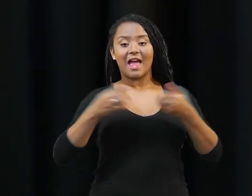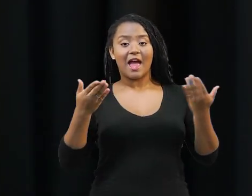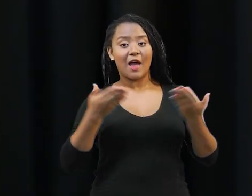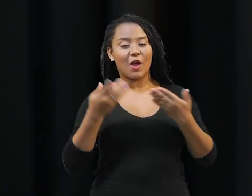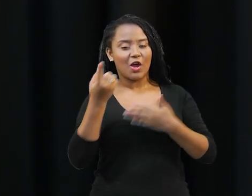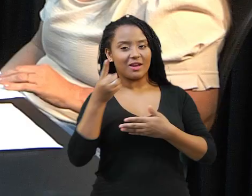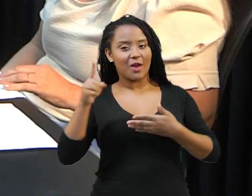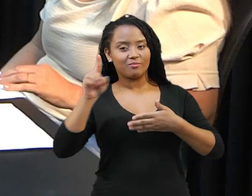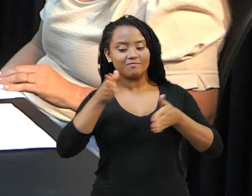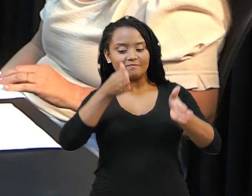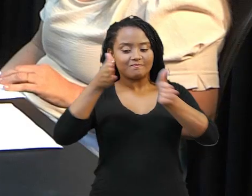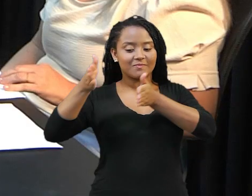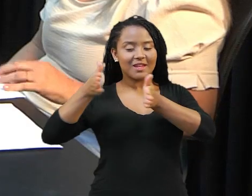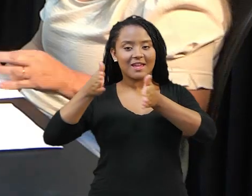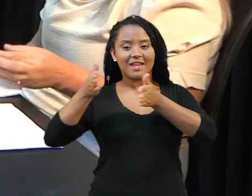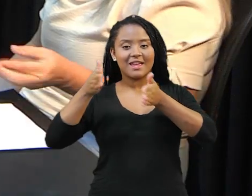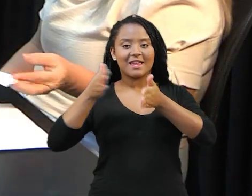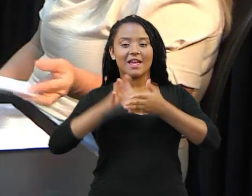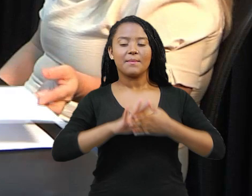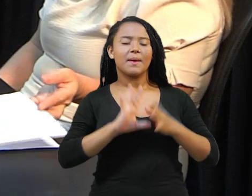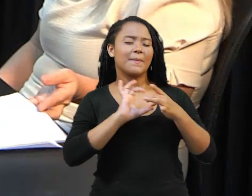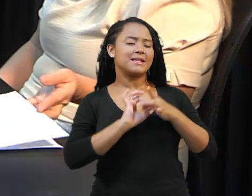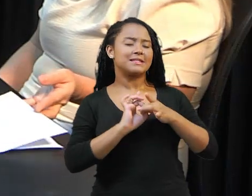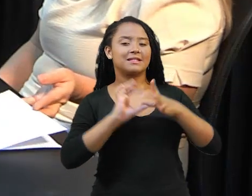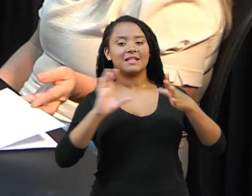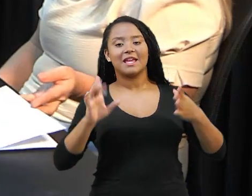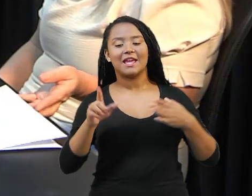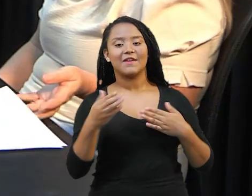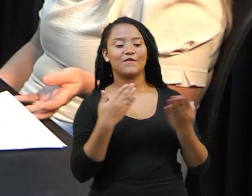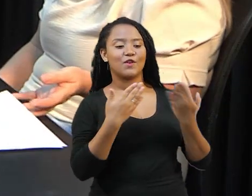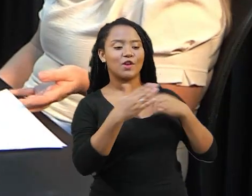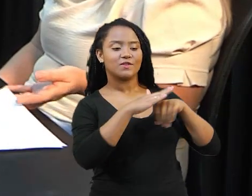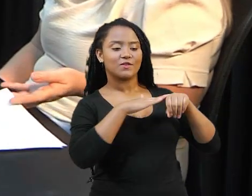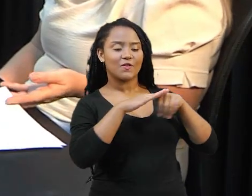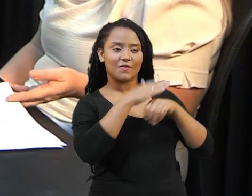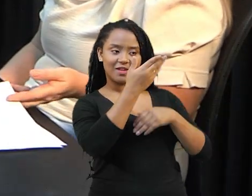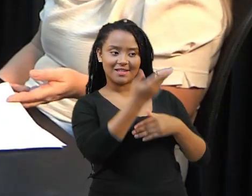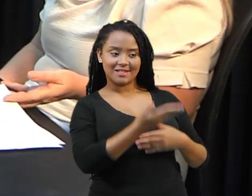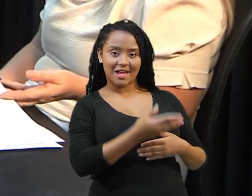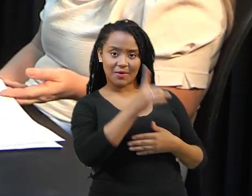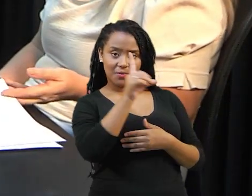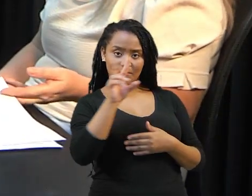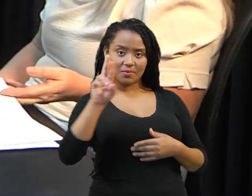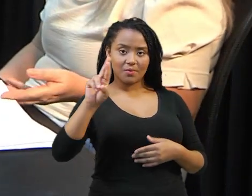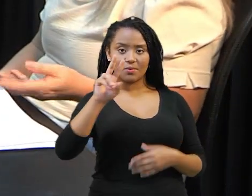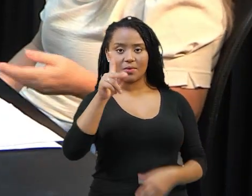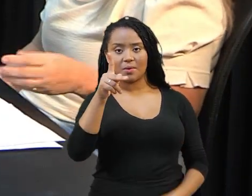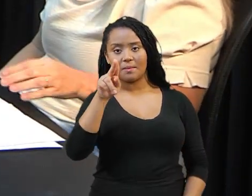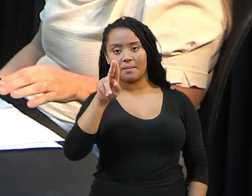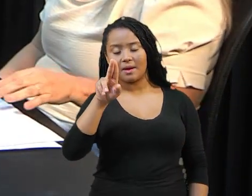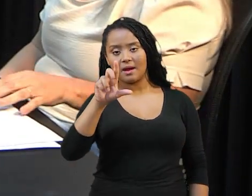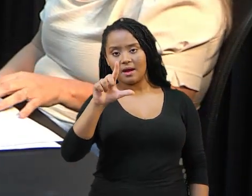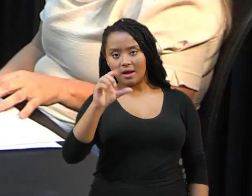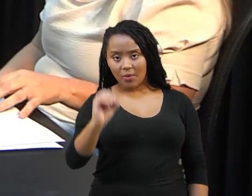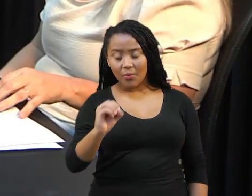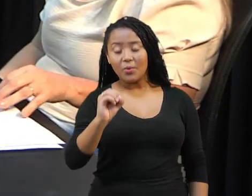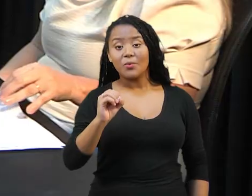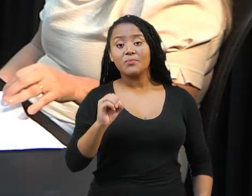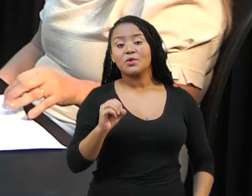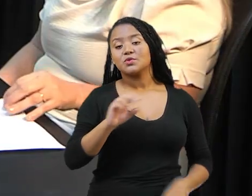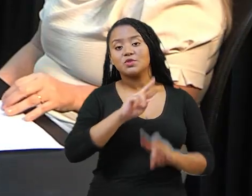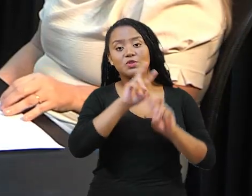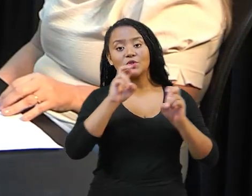ele é mais solto, né, Eliane? Assim, a gente fala com o Dr. Paulo Henrique sobre lazer,